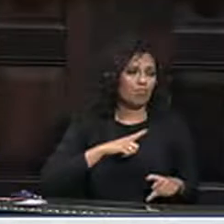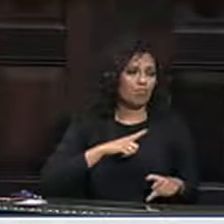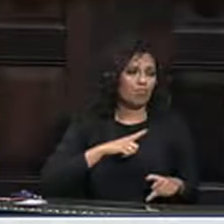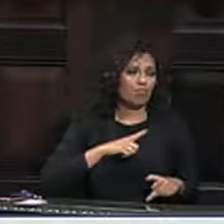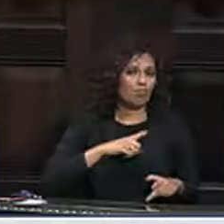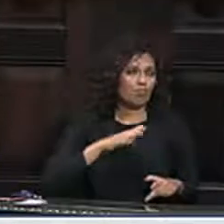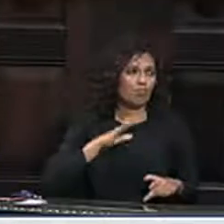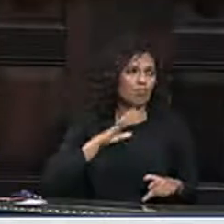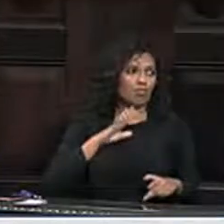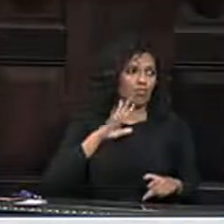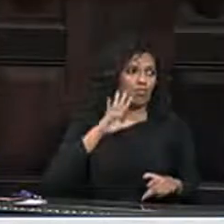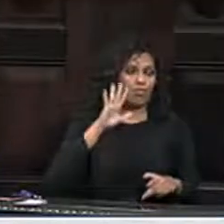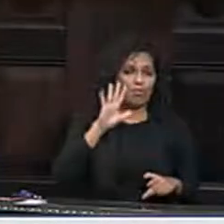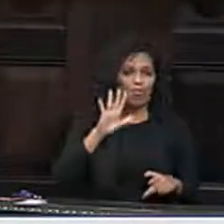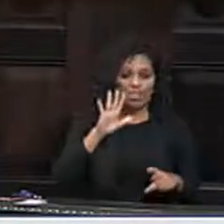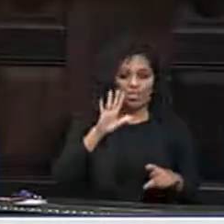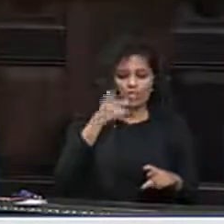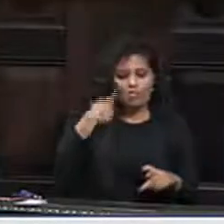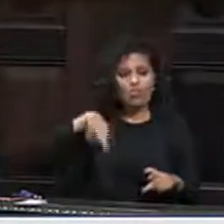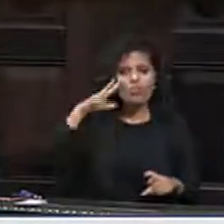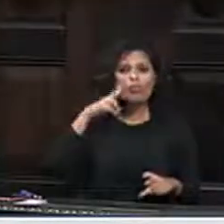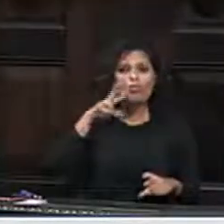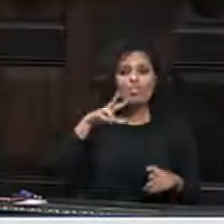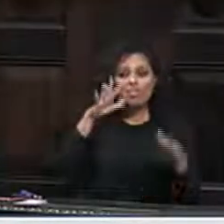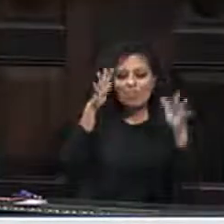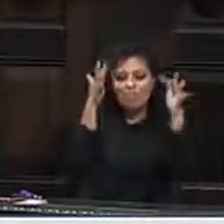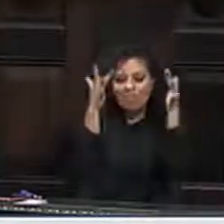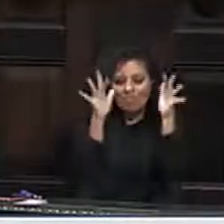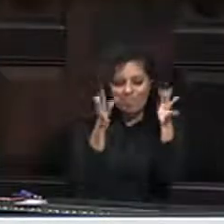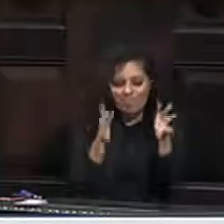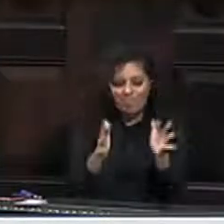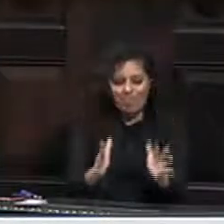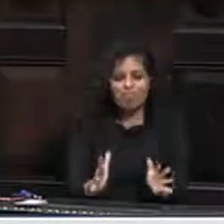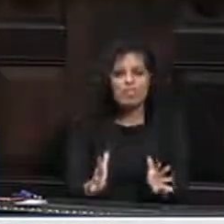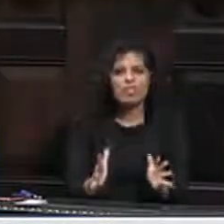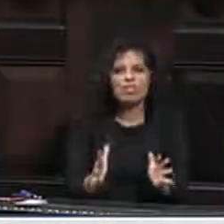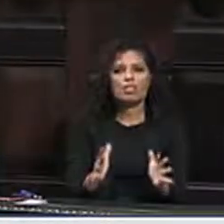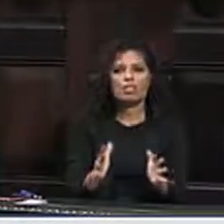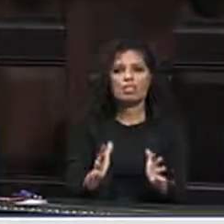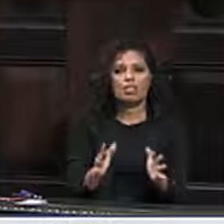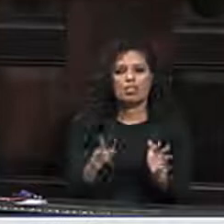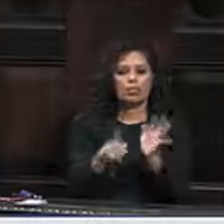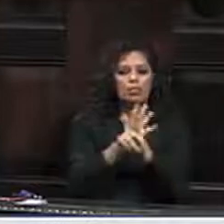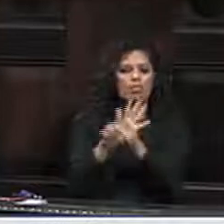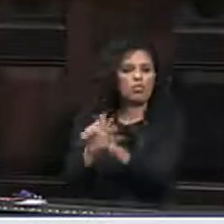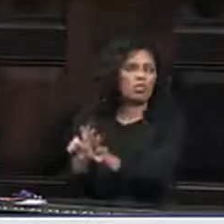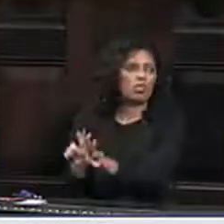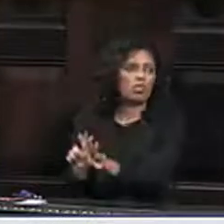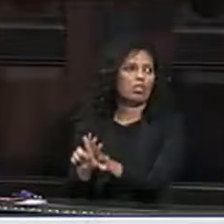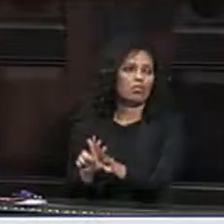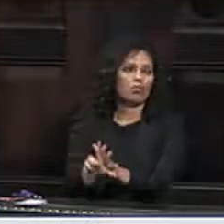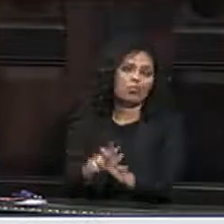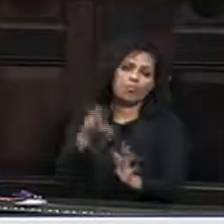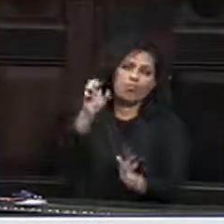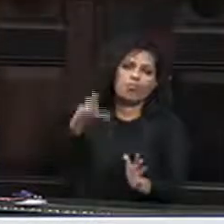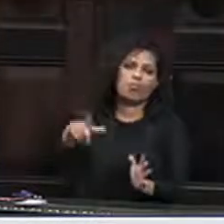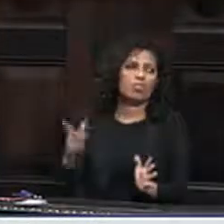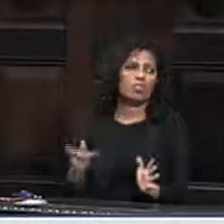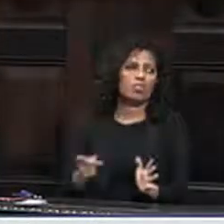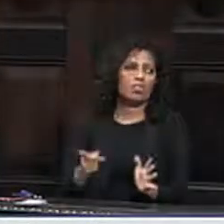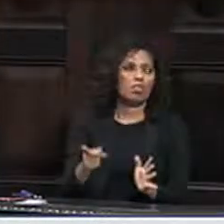deu esse desmanche desse projeto, que tem que realmente